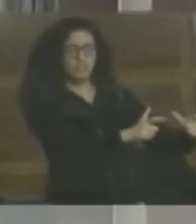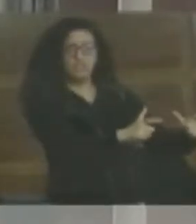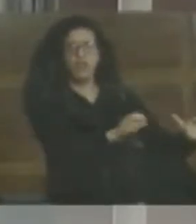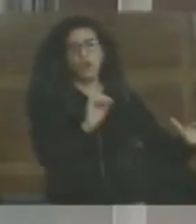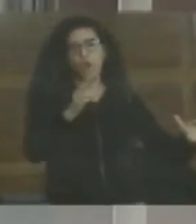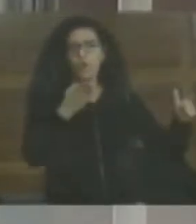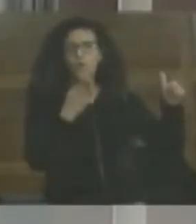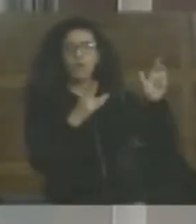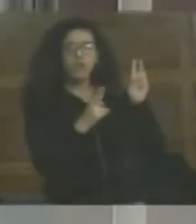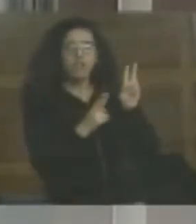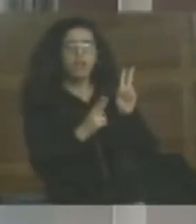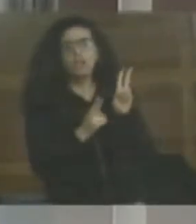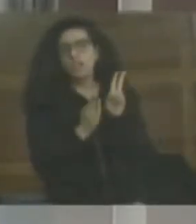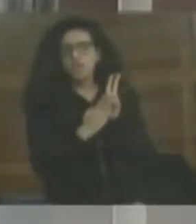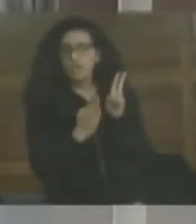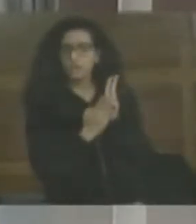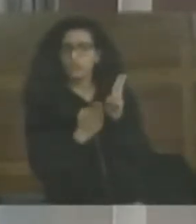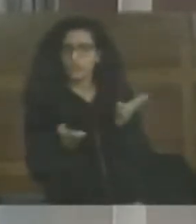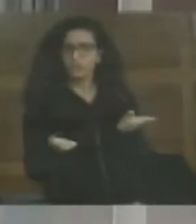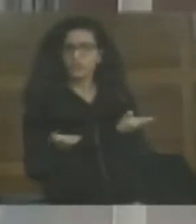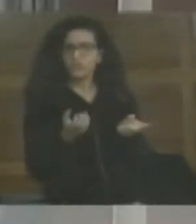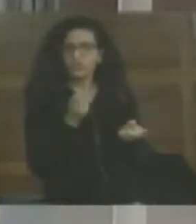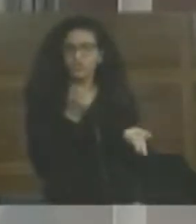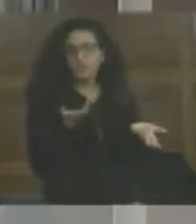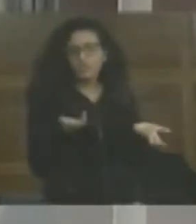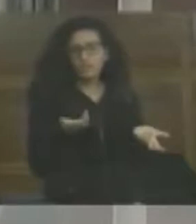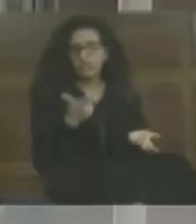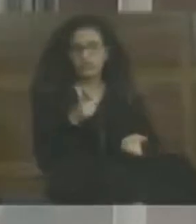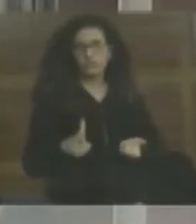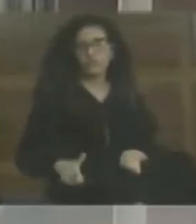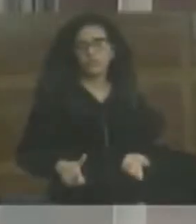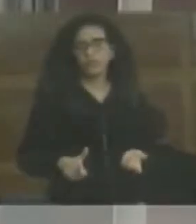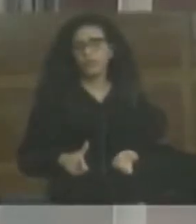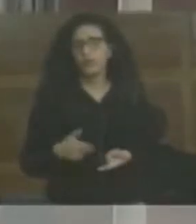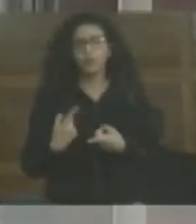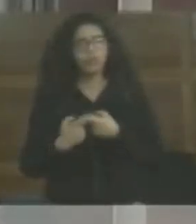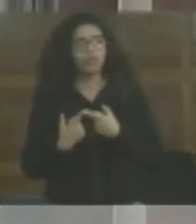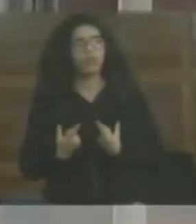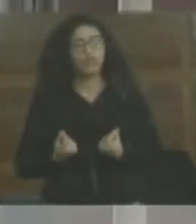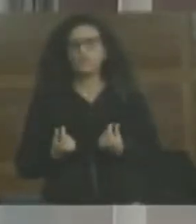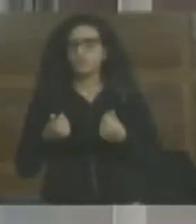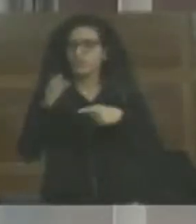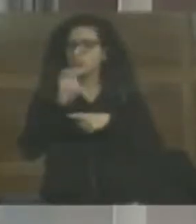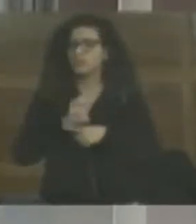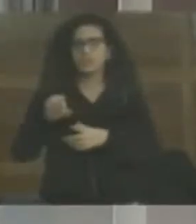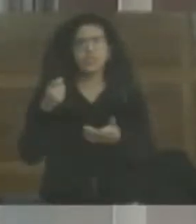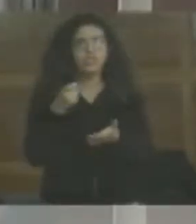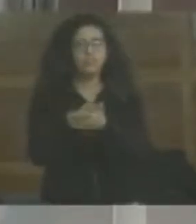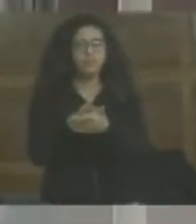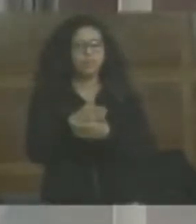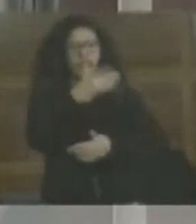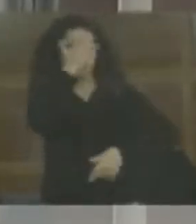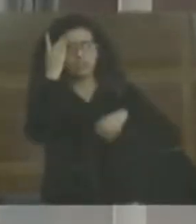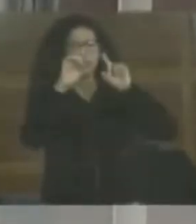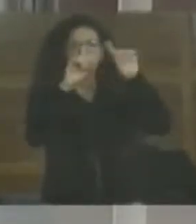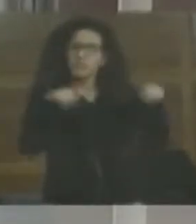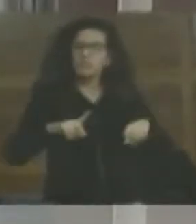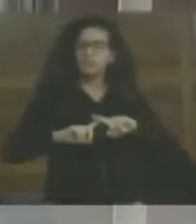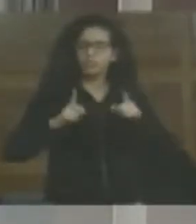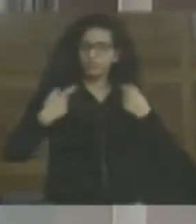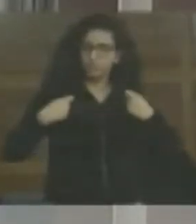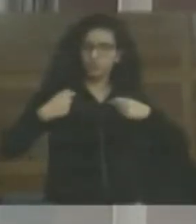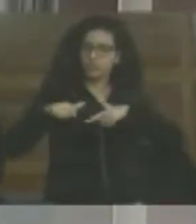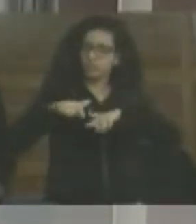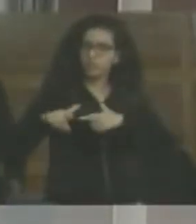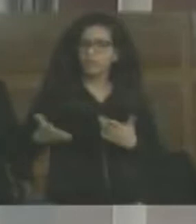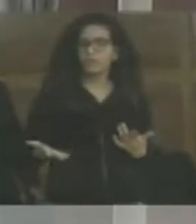qual é o prazo para eles fazerem. Porque consome o dinheiro, o Estado consome para pagar funcionário. Agora o funcionário, então, pelo menos tem que trabalhar e fazer